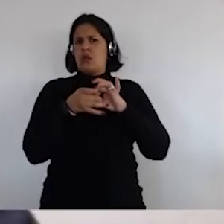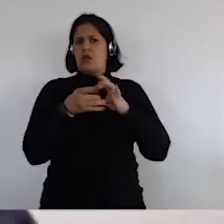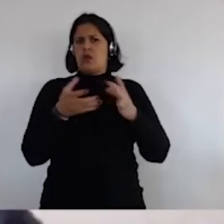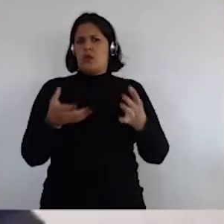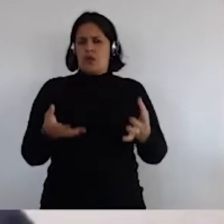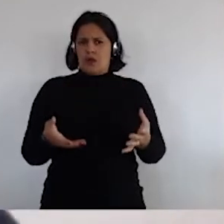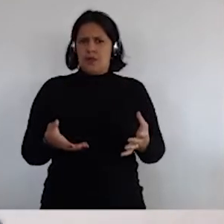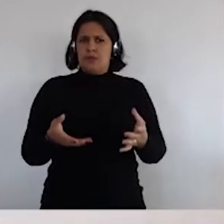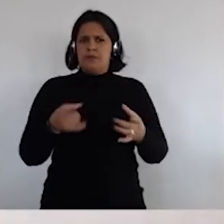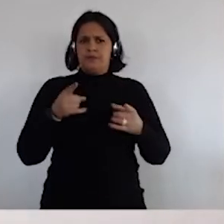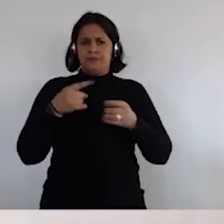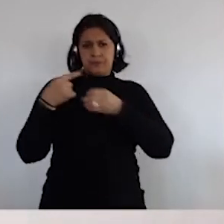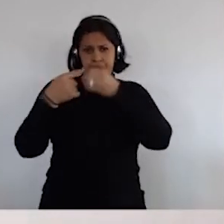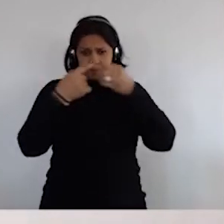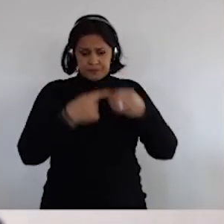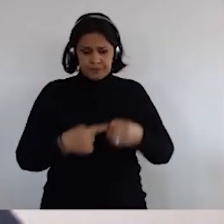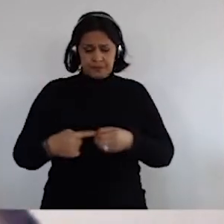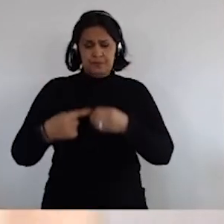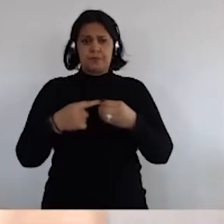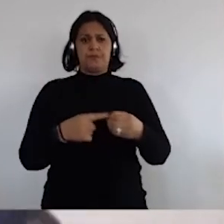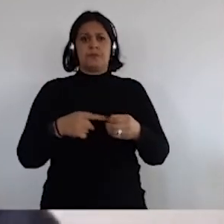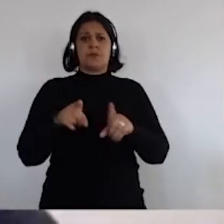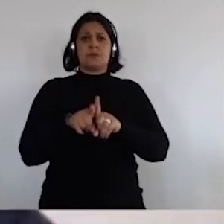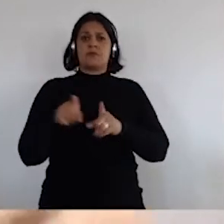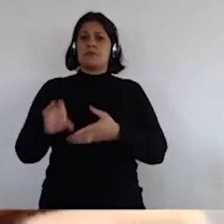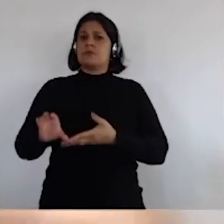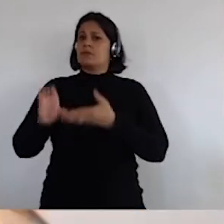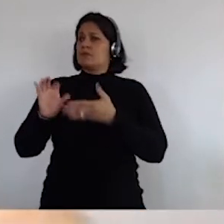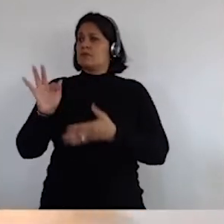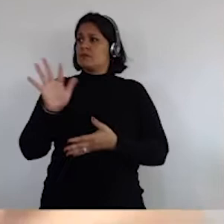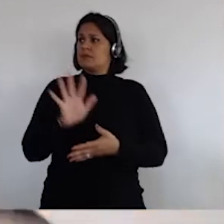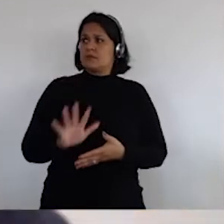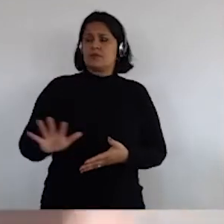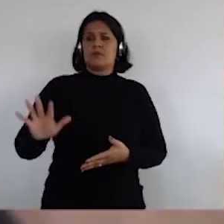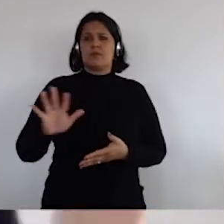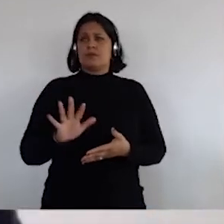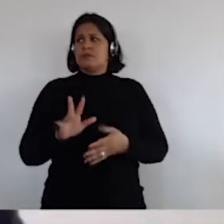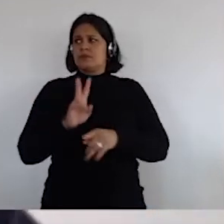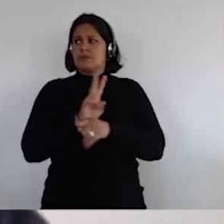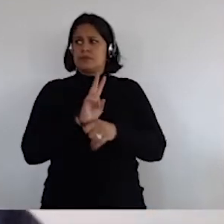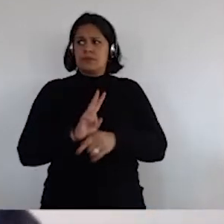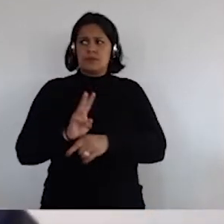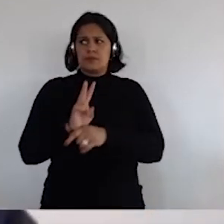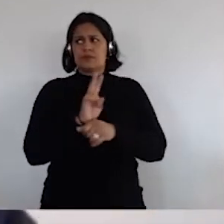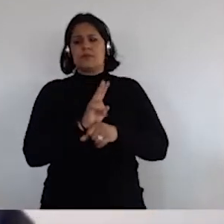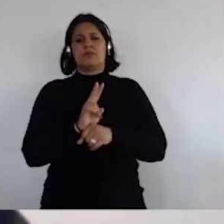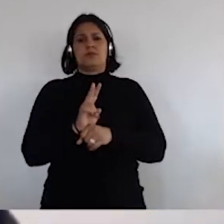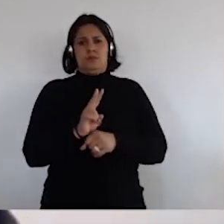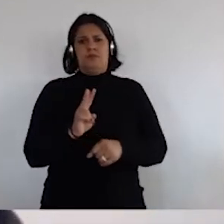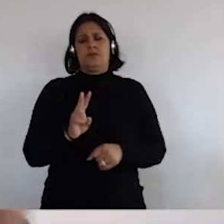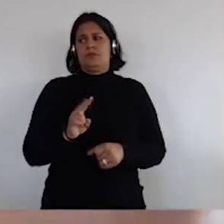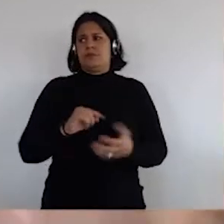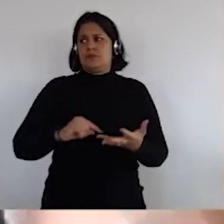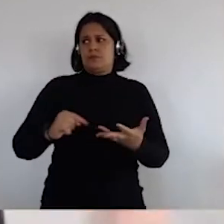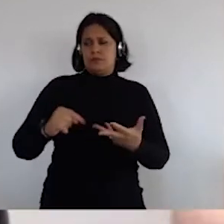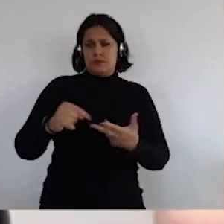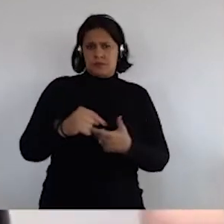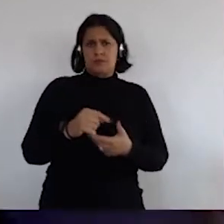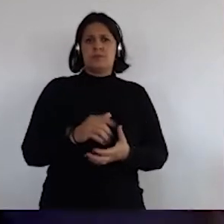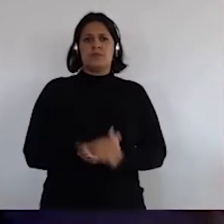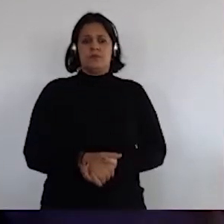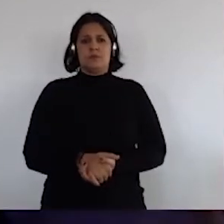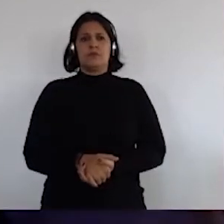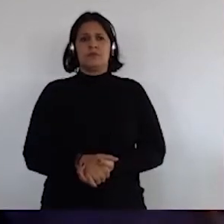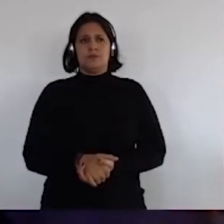subseção, da seccional e do Conselho Federal na sua defesa, na nossa defesa, na defesa das prerrogativas. É a partir das